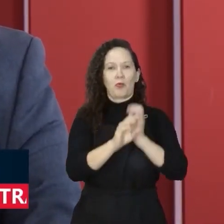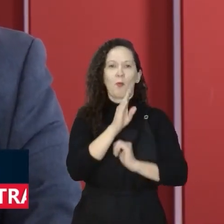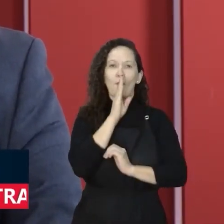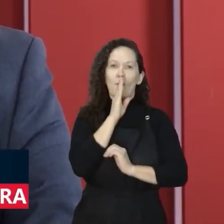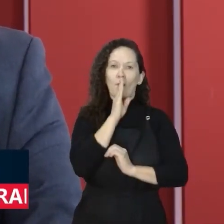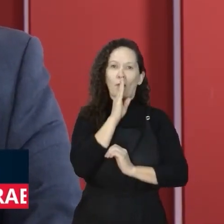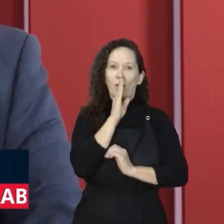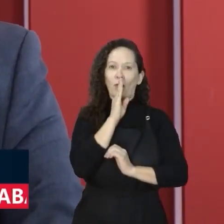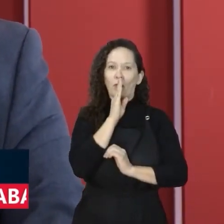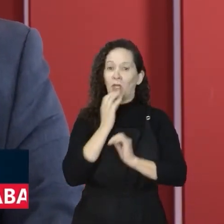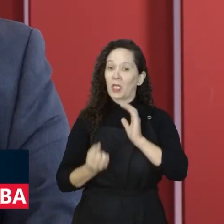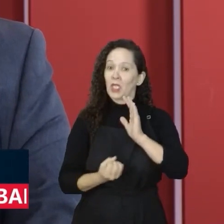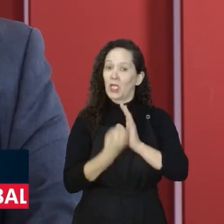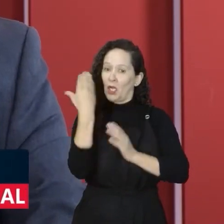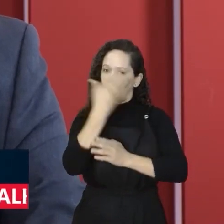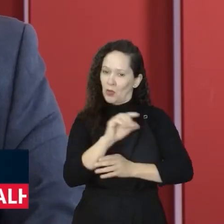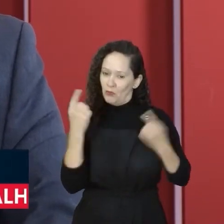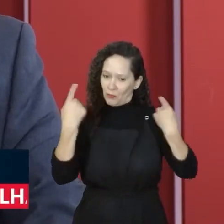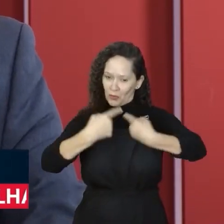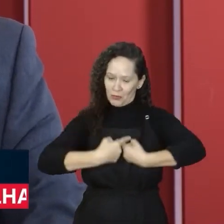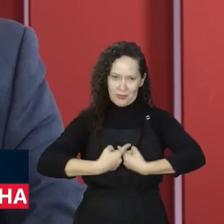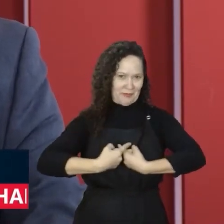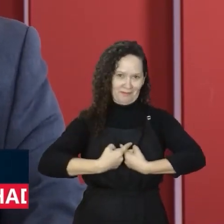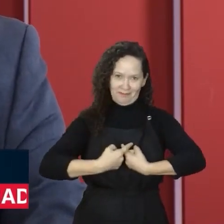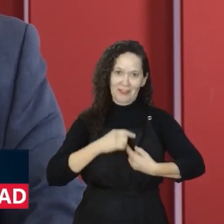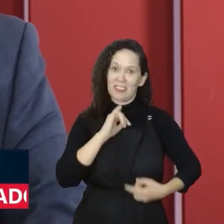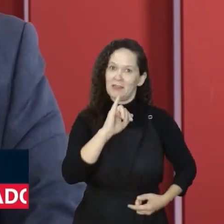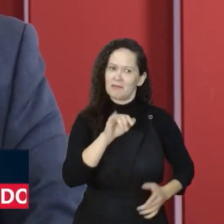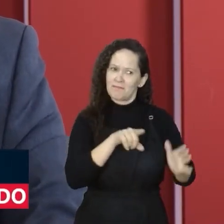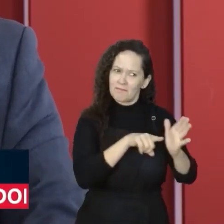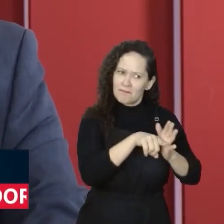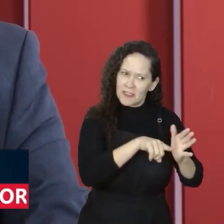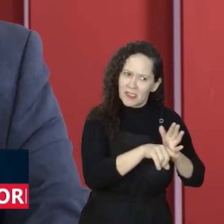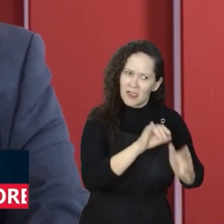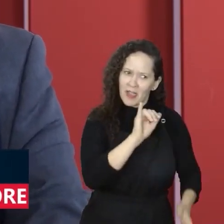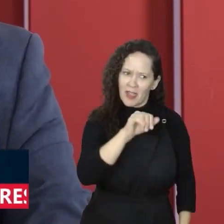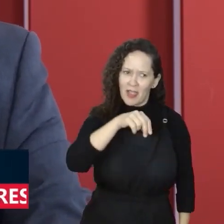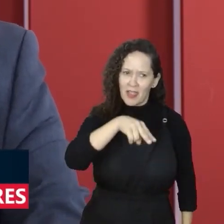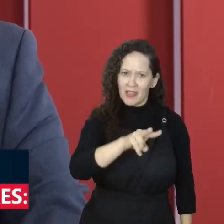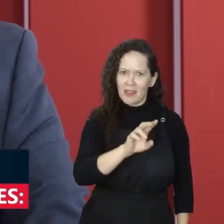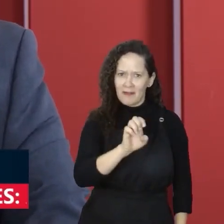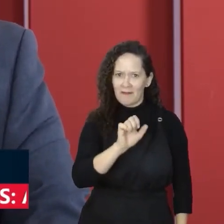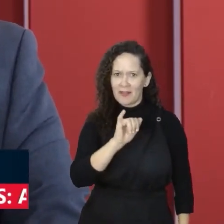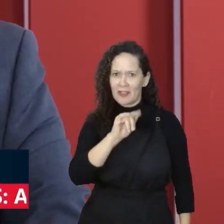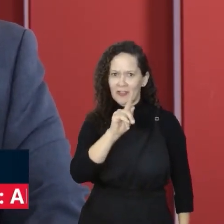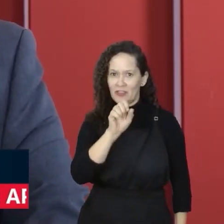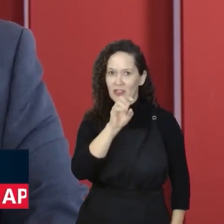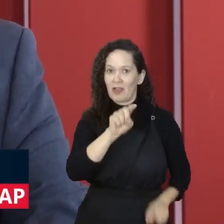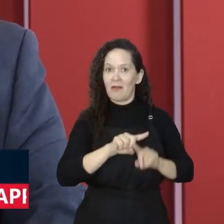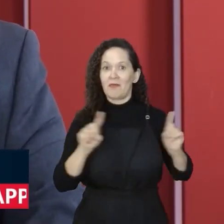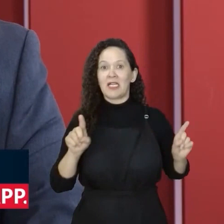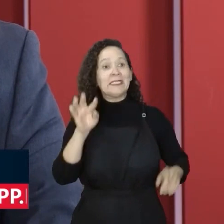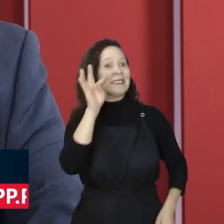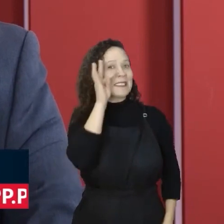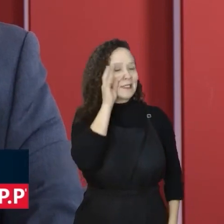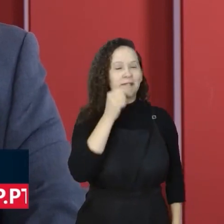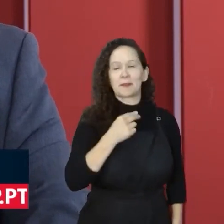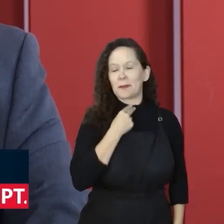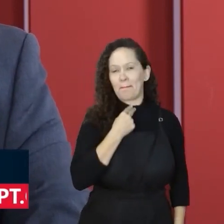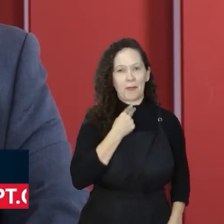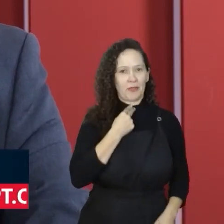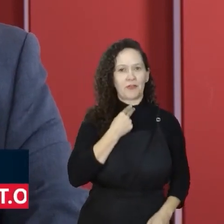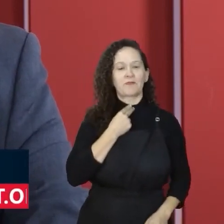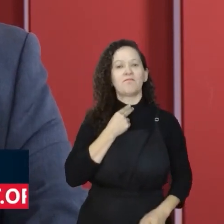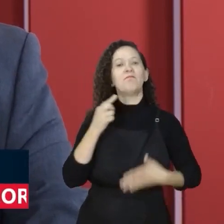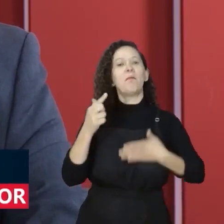se incriminar. Muito excepcionalmente, se ele for investigado. Mas neste caso, quando a pessoa é chamada como testemunha, aí